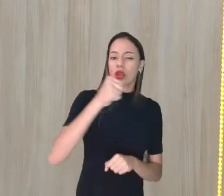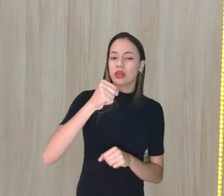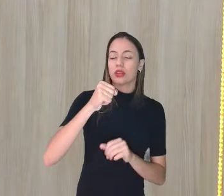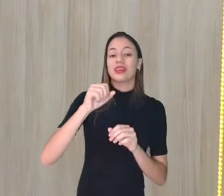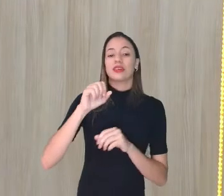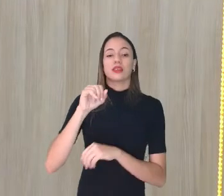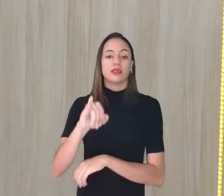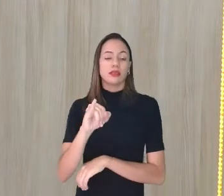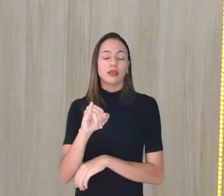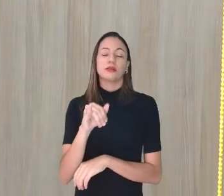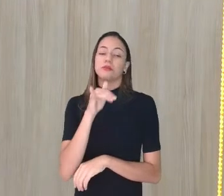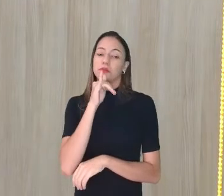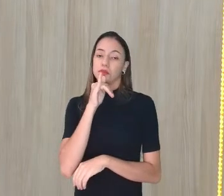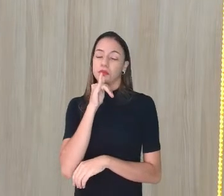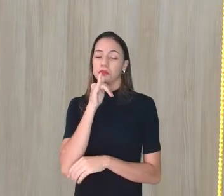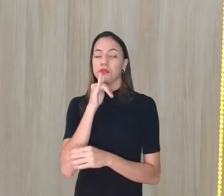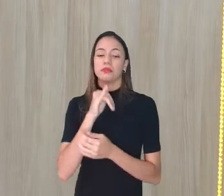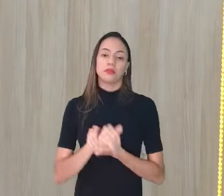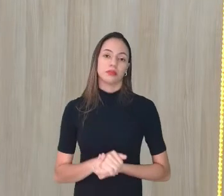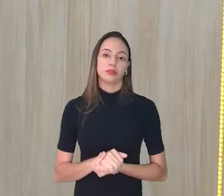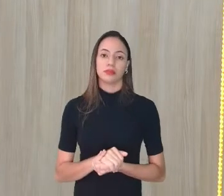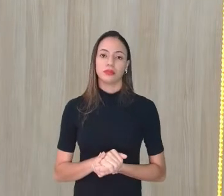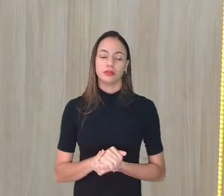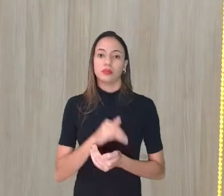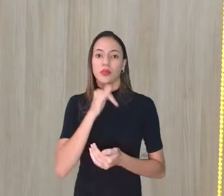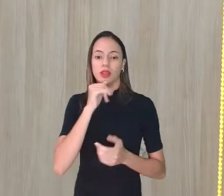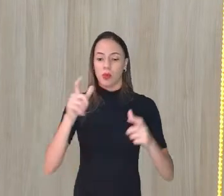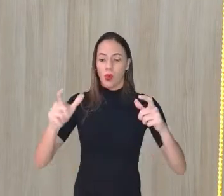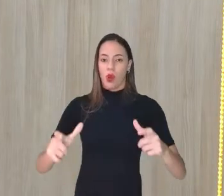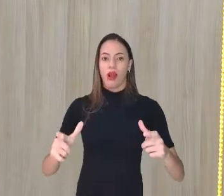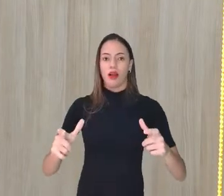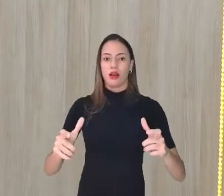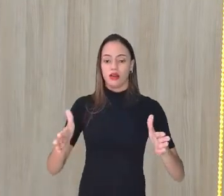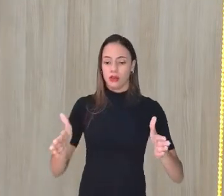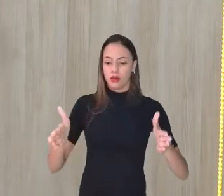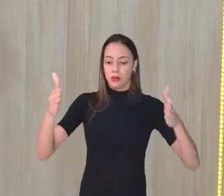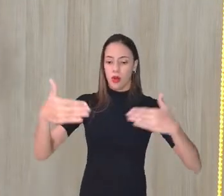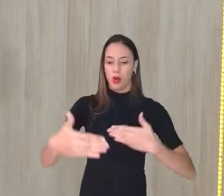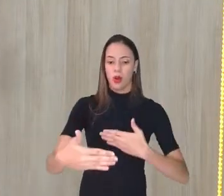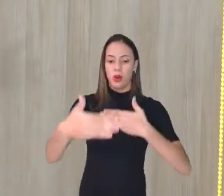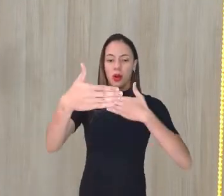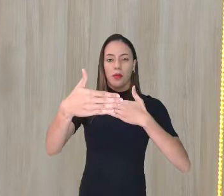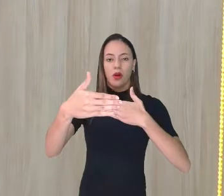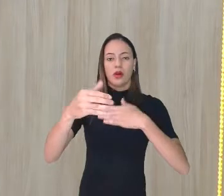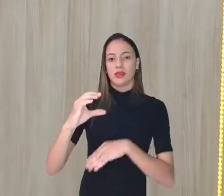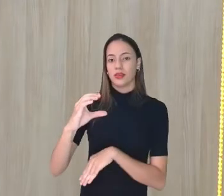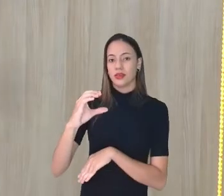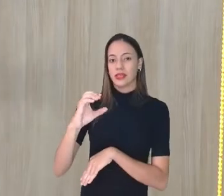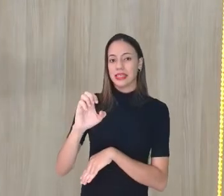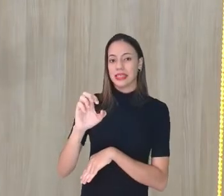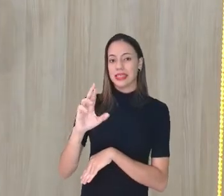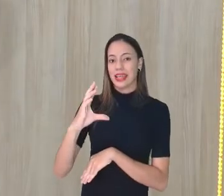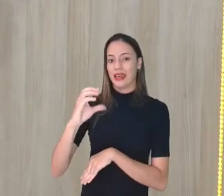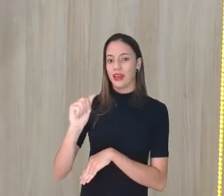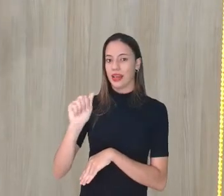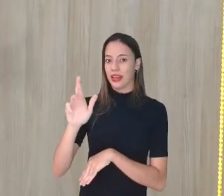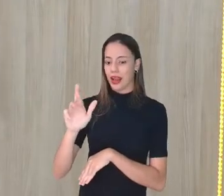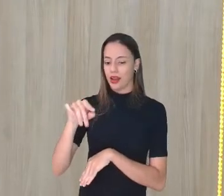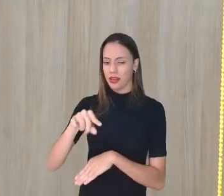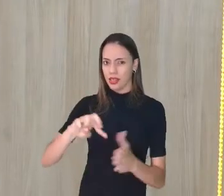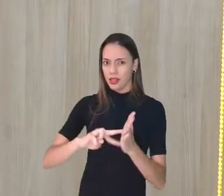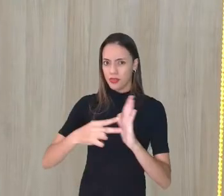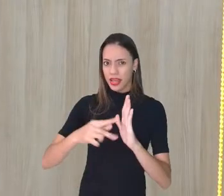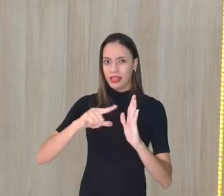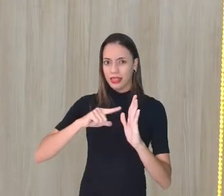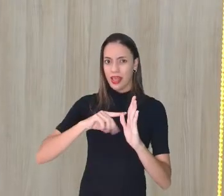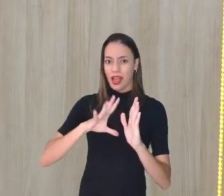necessidade da gente cercar um território, né? Na verdade, a gente fala cercar, não temos cerca lá ao redor,